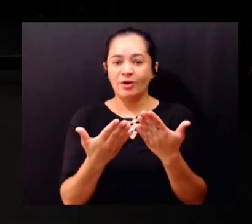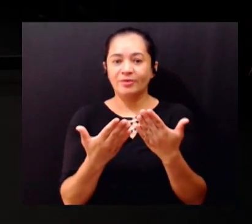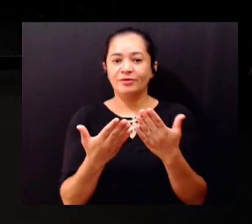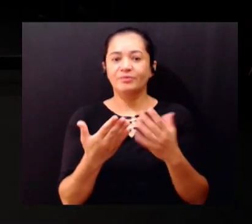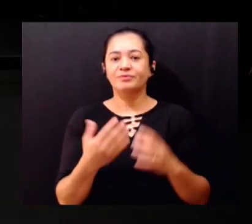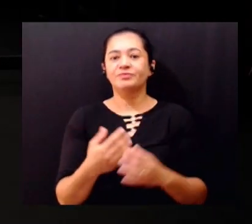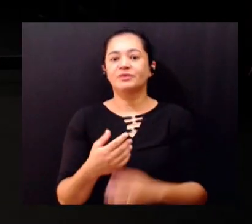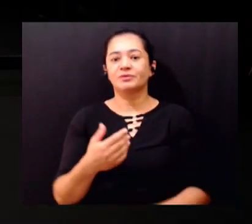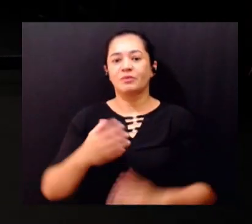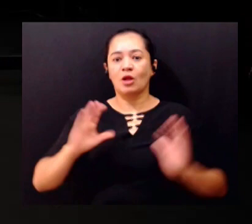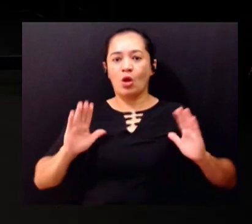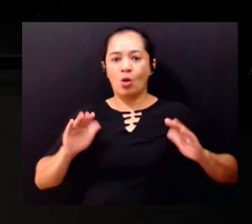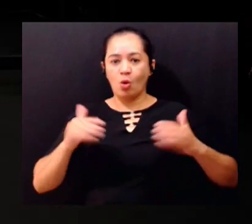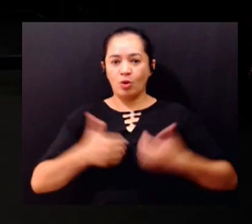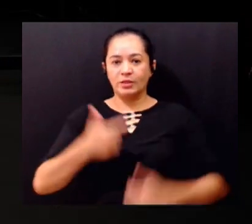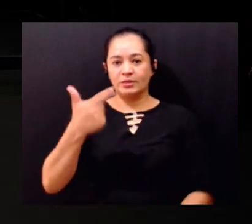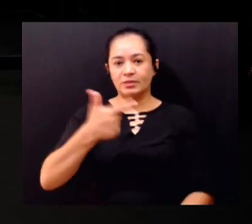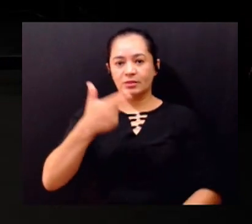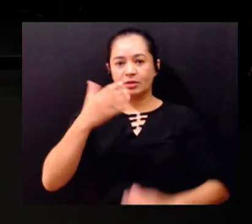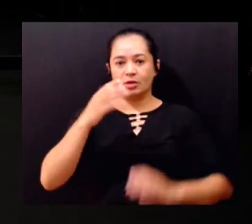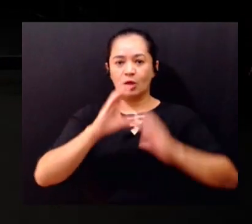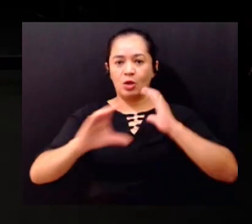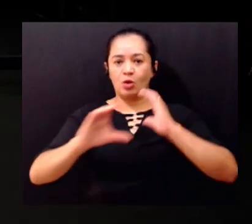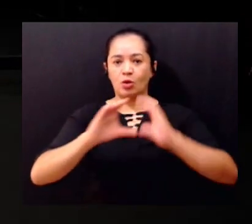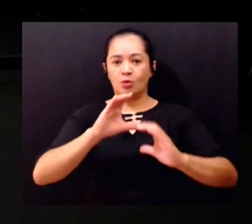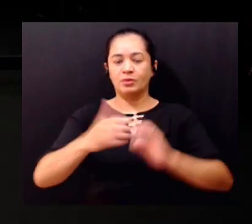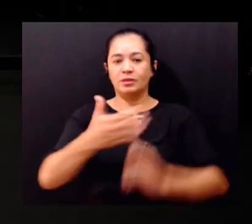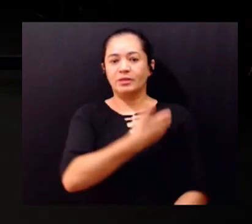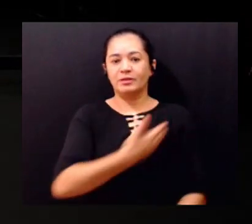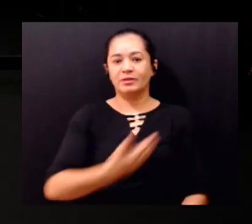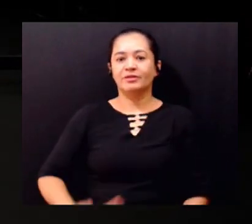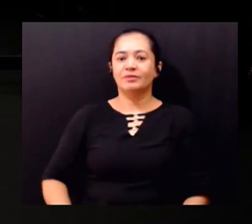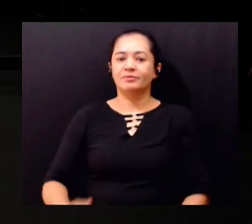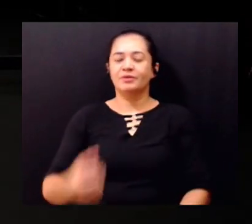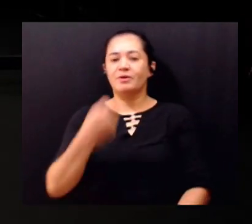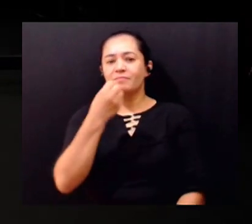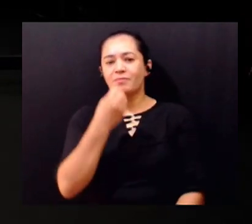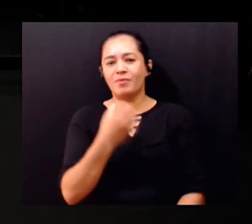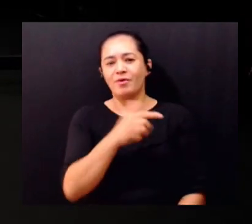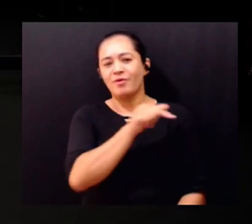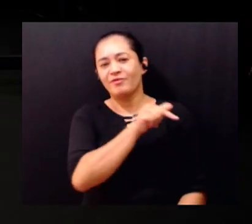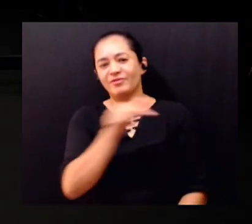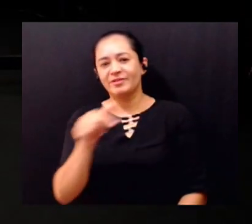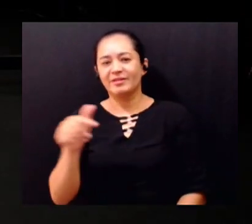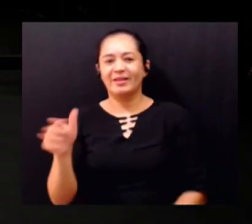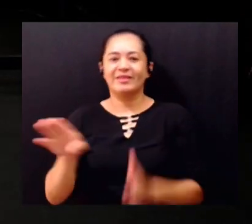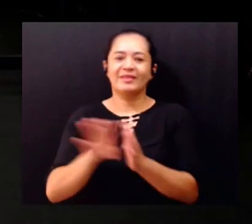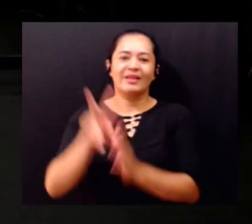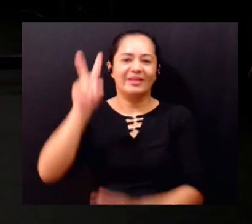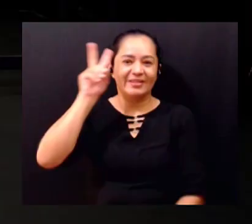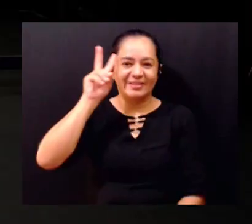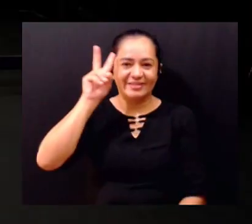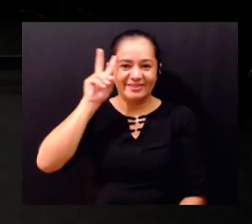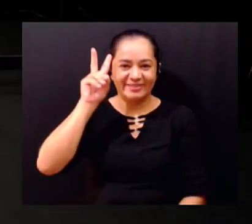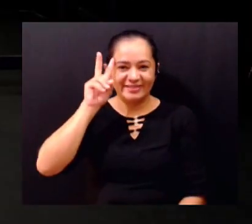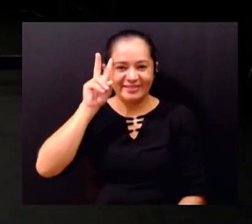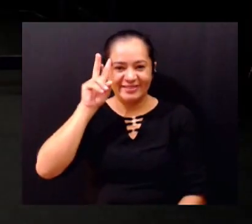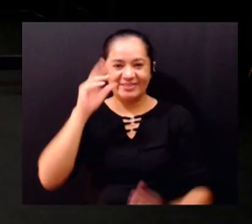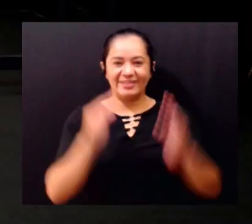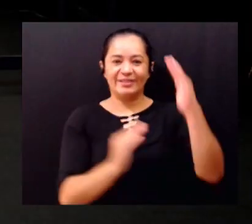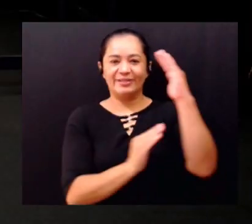de Comunicação Pública. Valeu, gente, bom fim de semana, até segunda-feira, com mais Estúdio Câmara, aqui